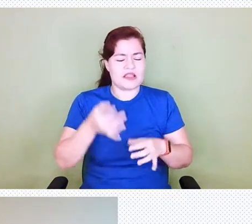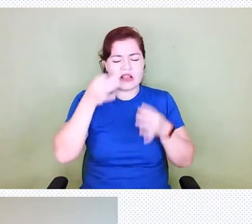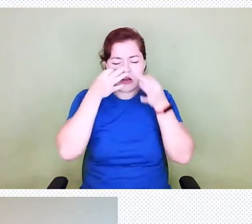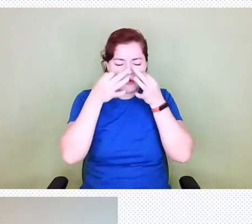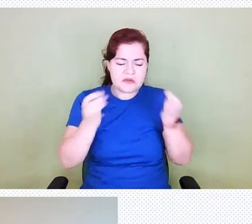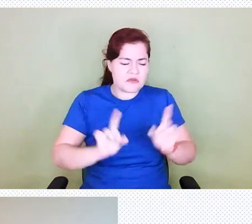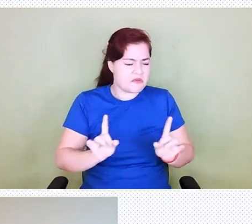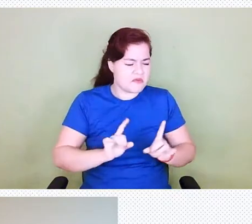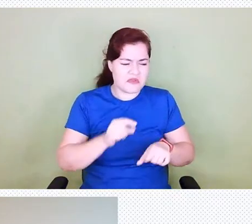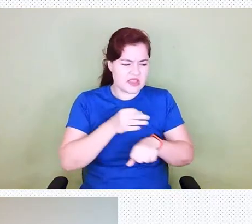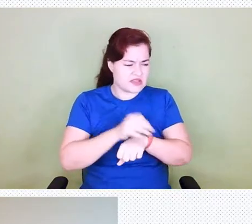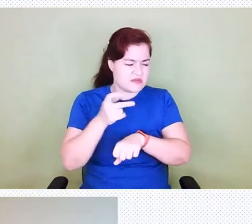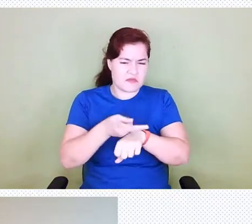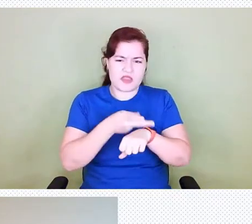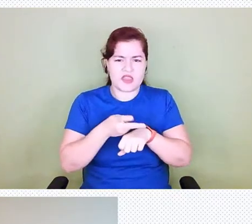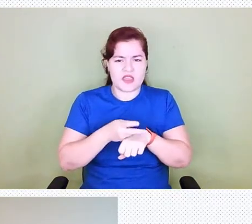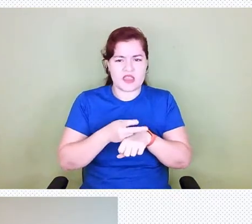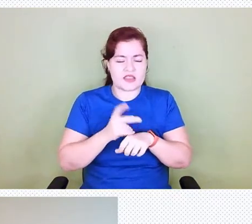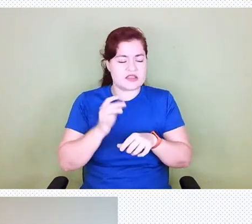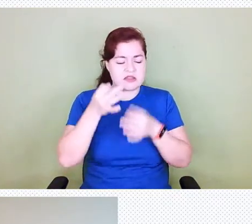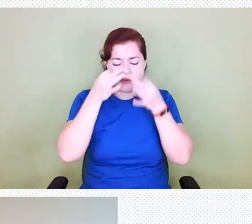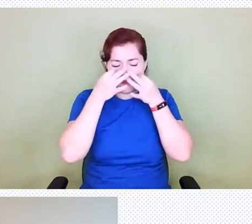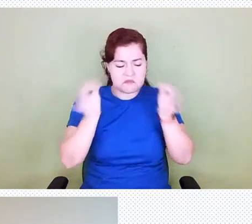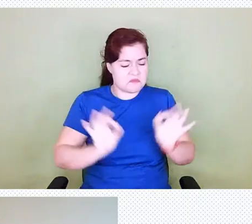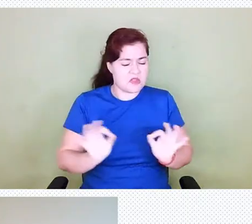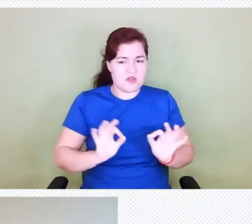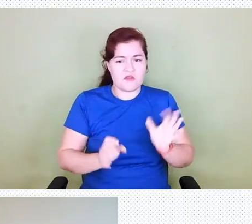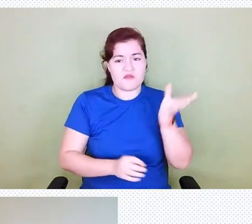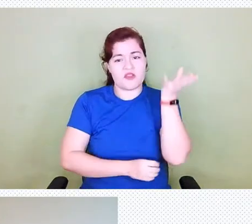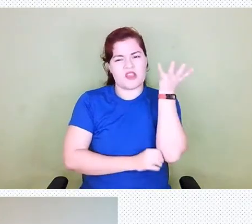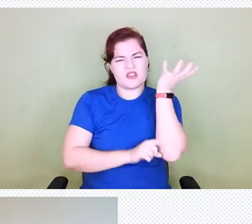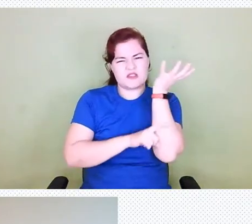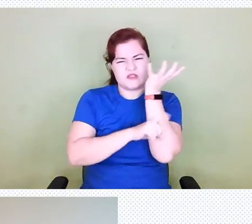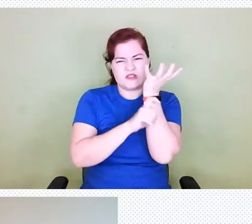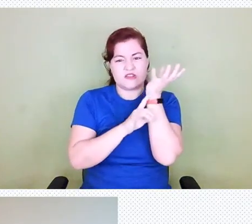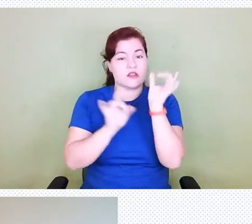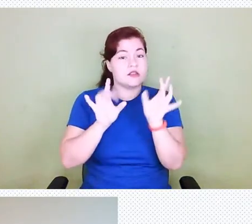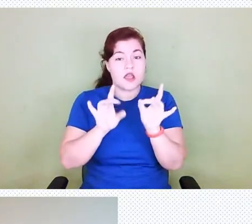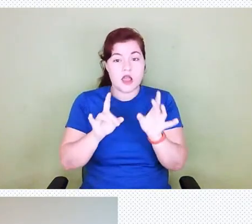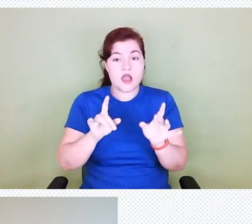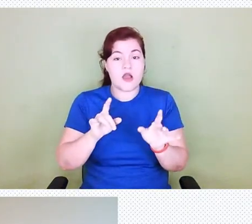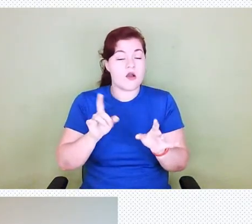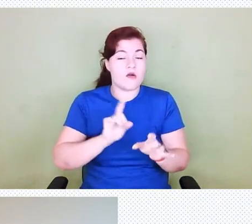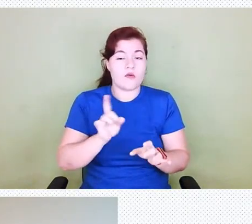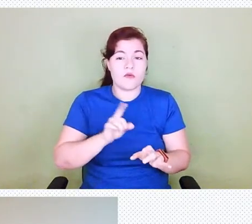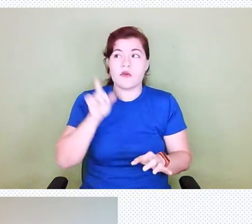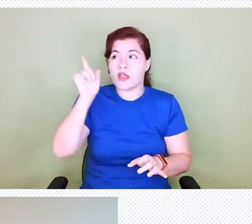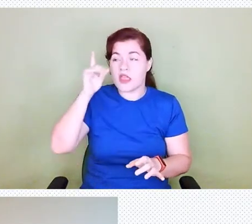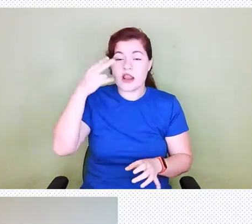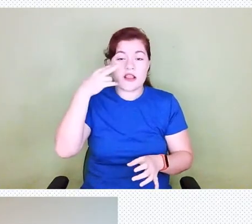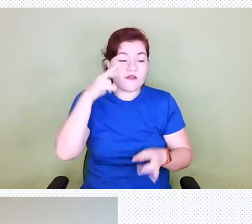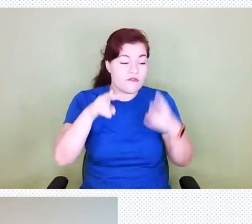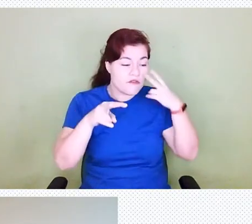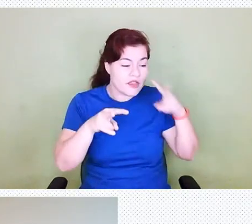pedras, nem os espinhos. Ele vê a terra fértil que nós somos.